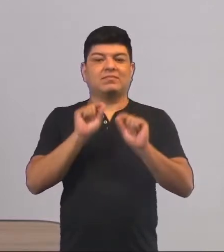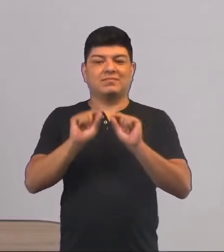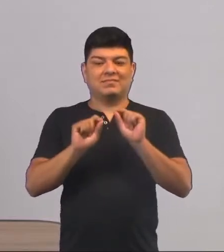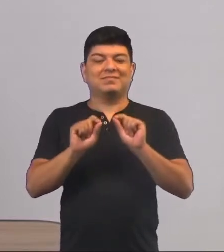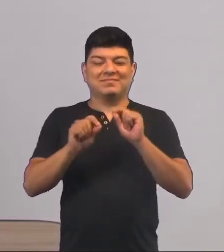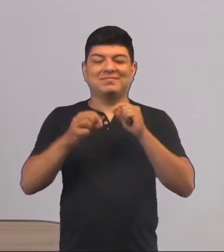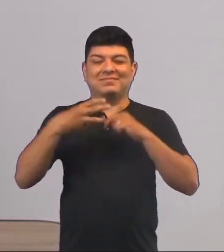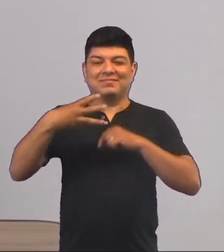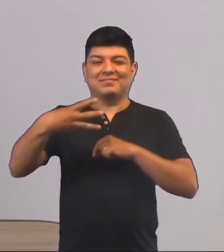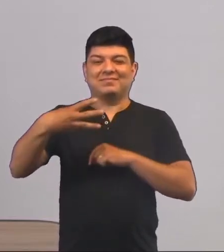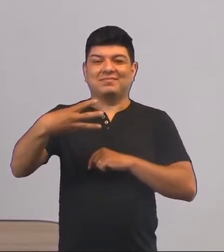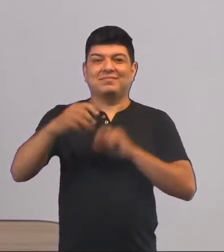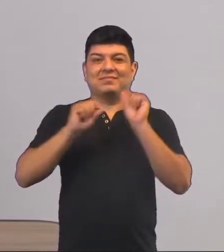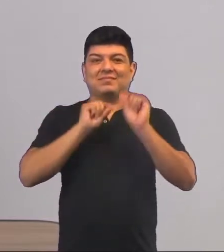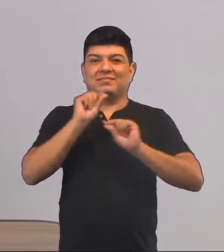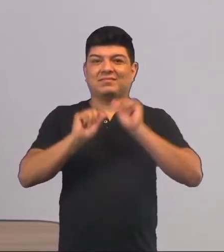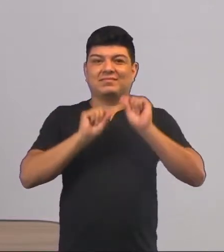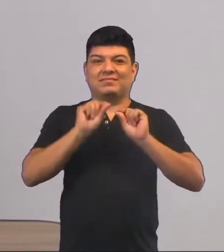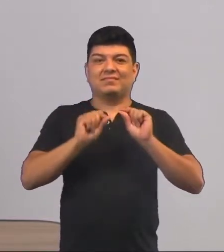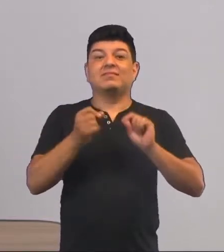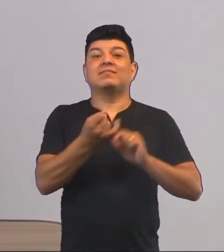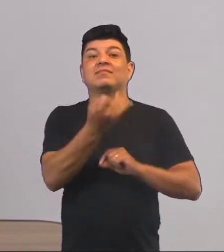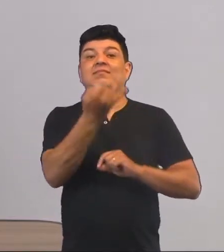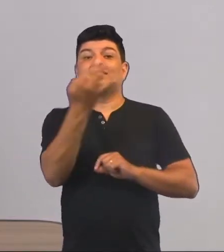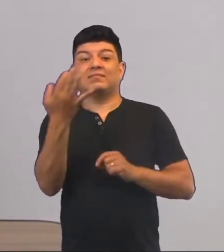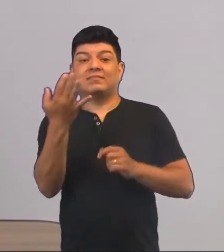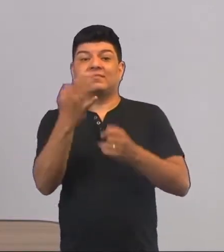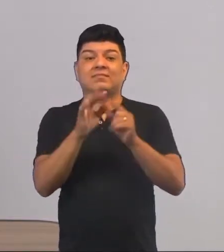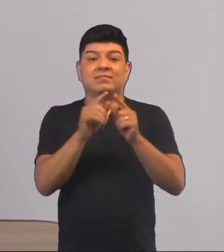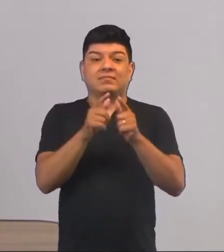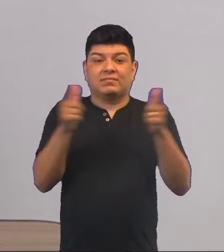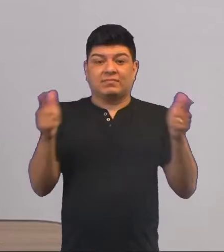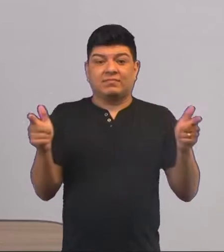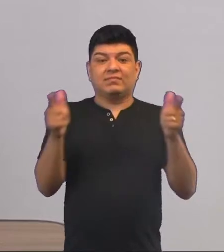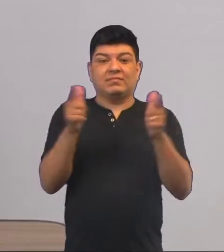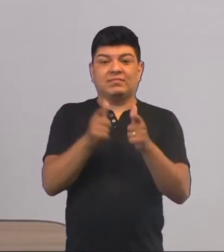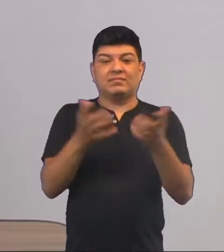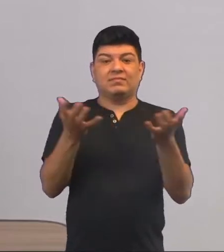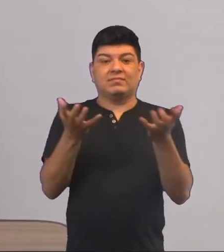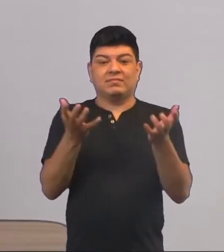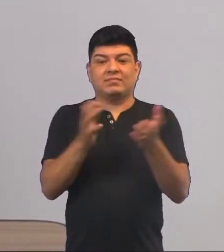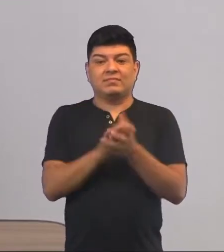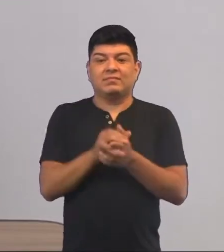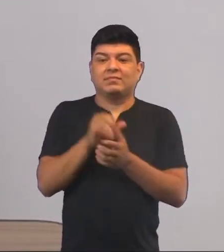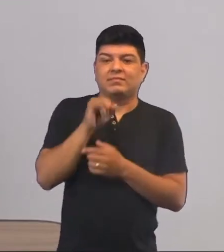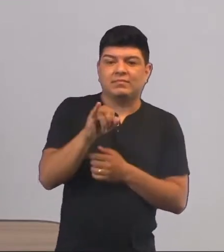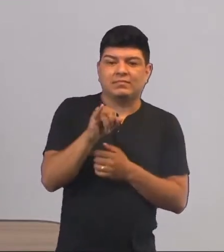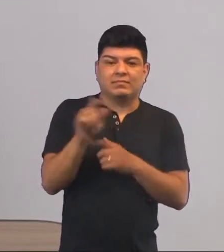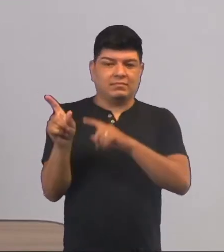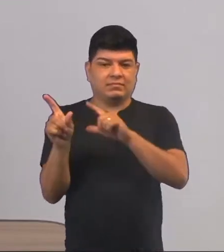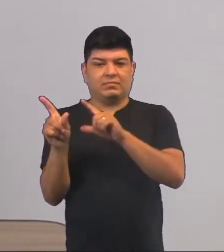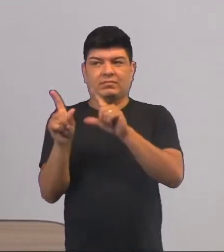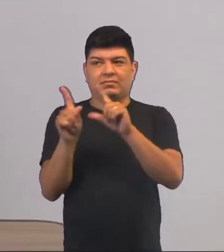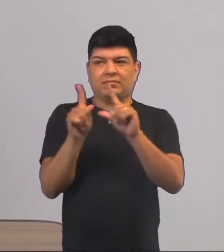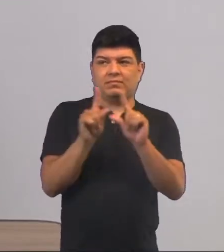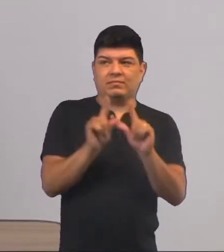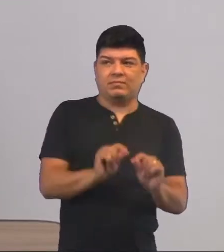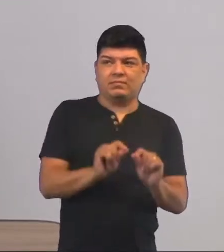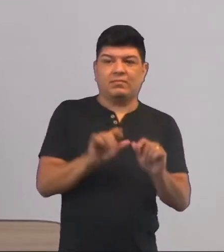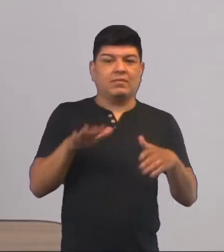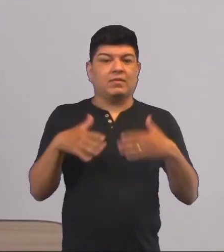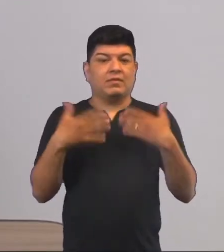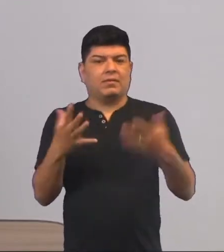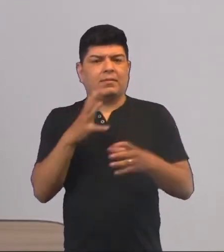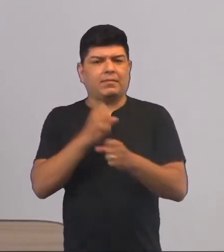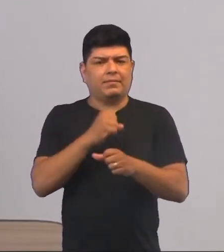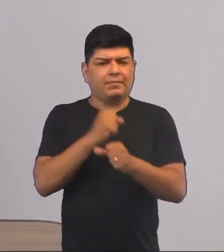seja por 3, ou a quantidade de tamanho que eu queira ampliar. Se eu for reduzir, qual tipo